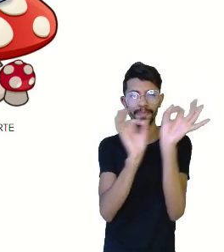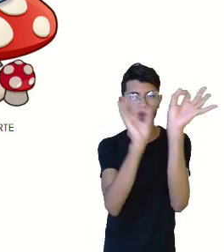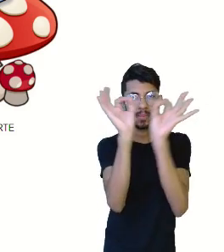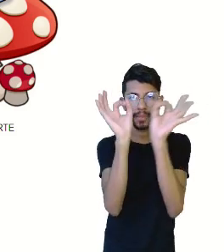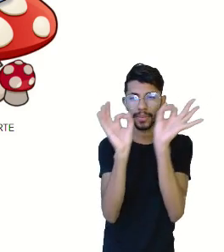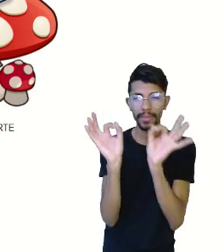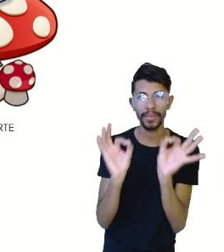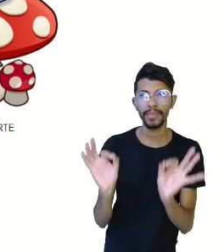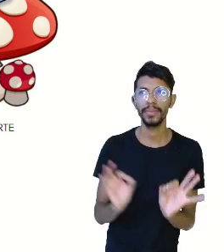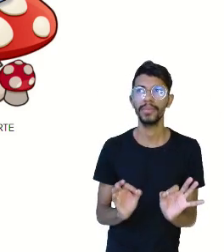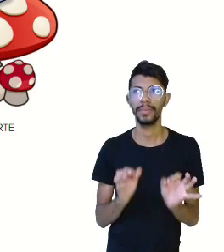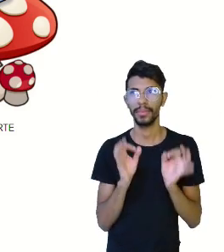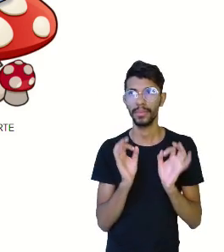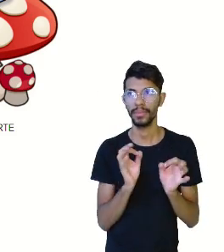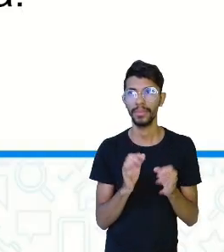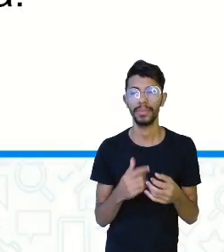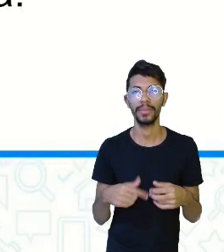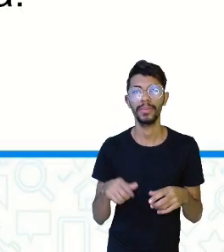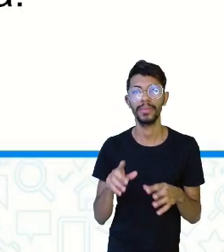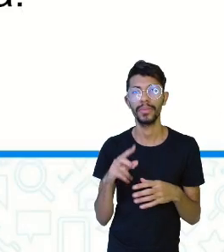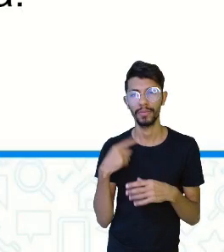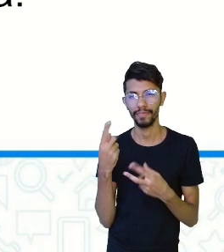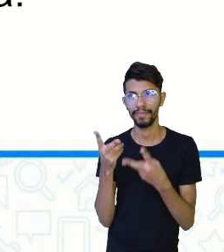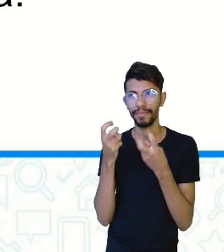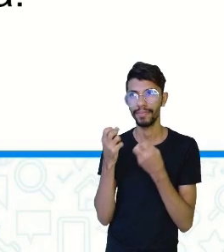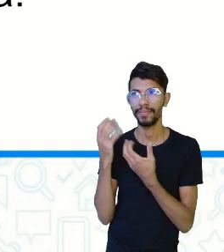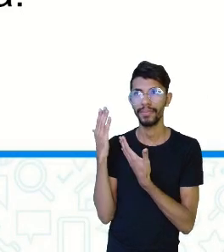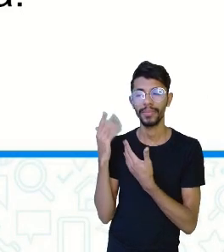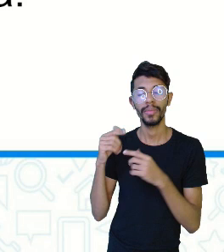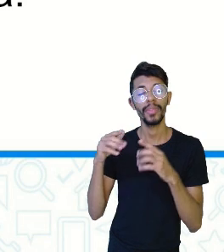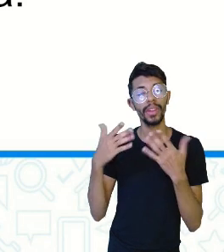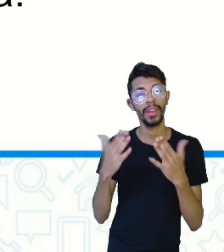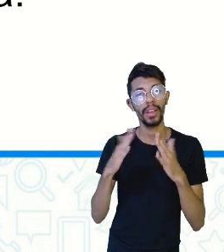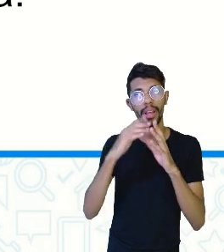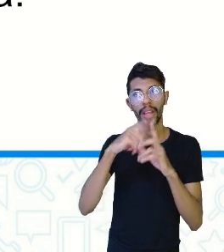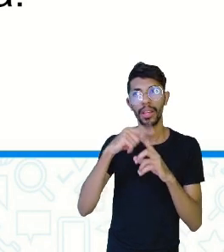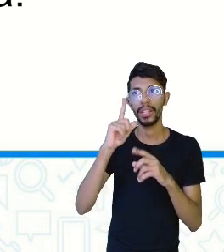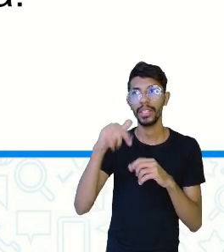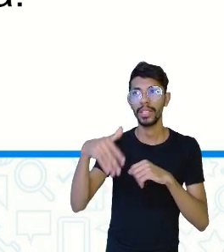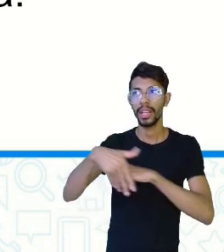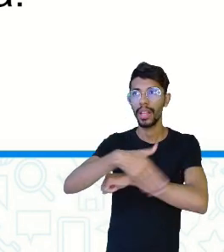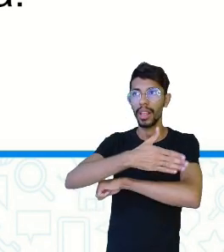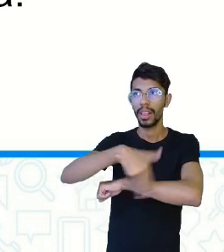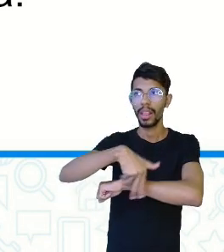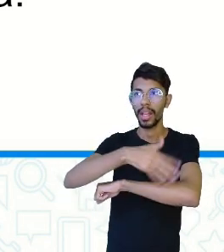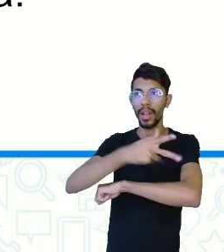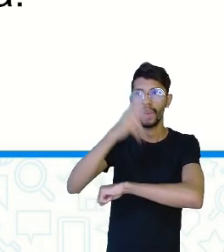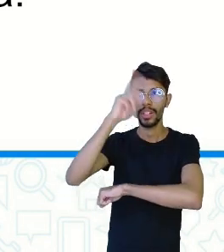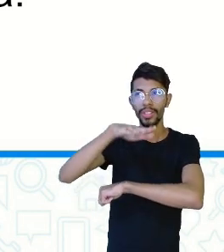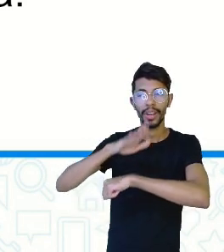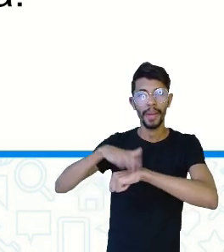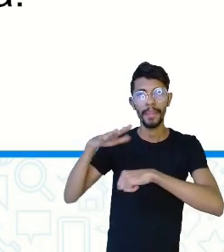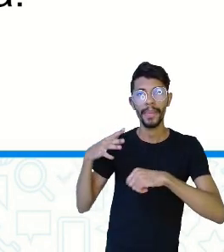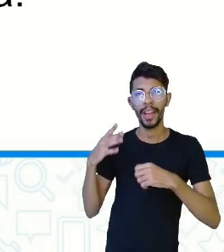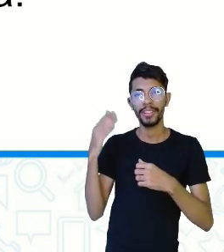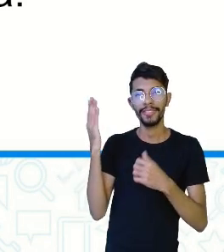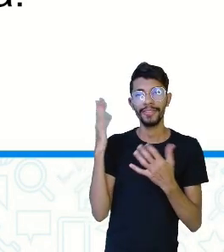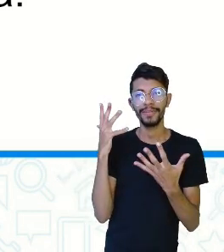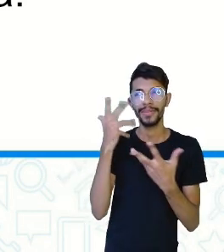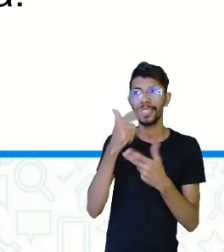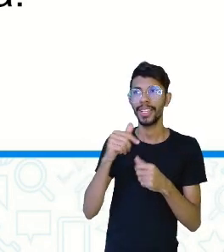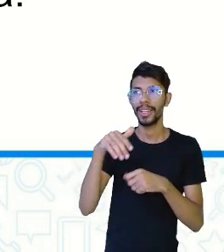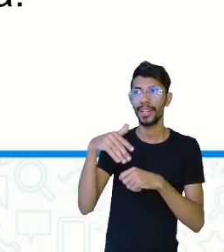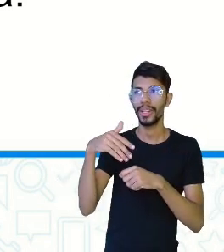pode observar. E essa igreja aí, ela fica na rua histórica mais charmosa do Recife, que é